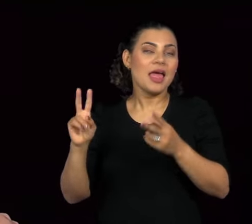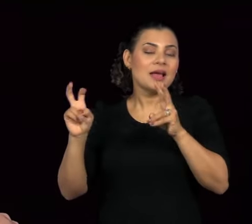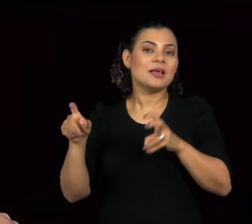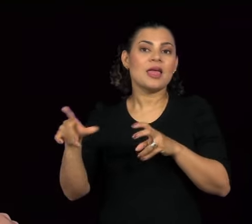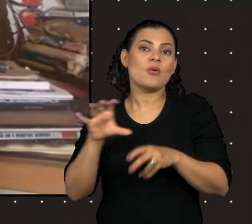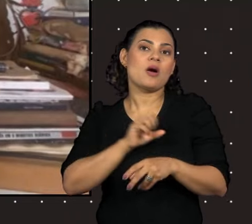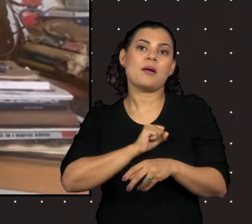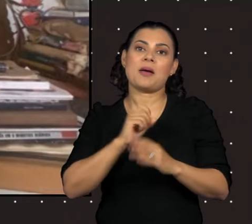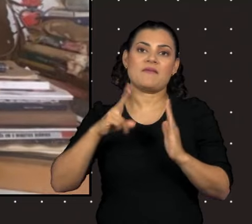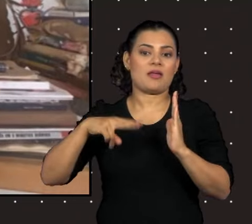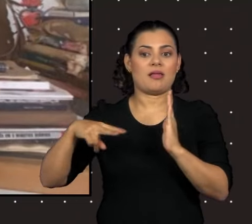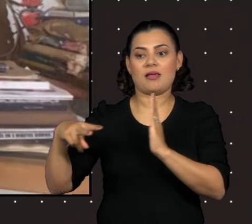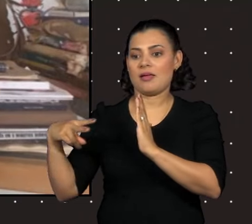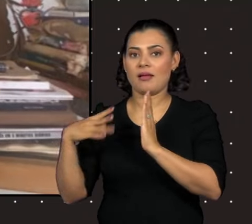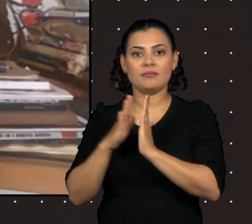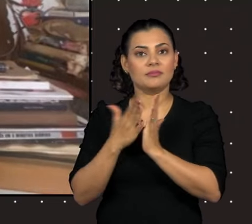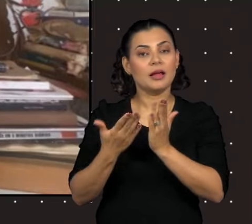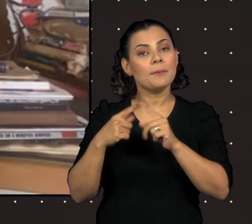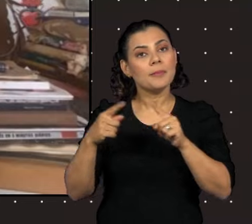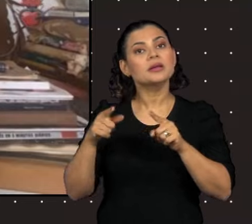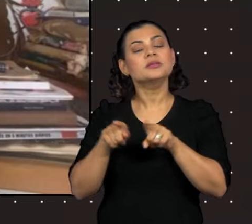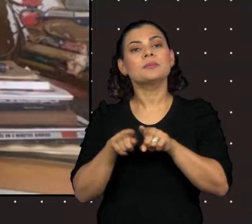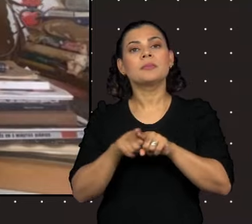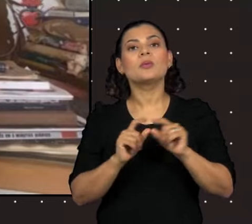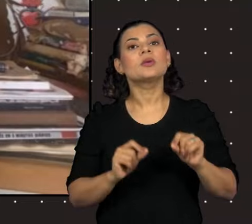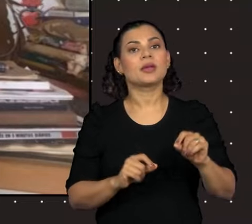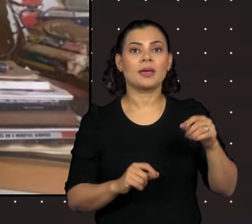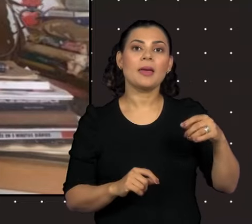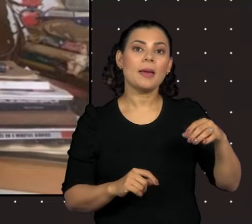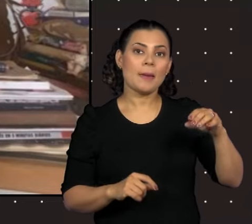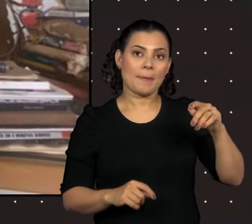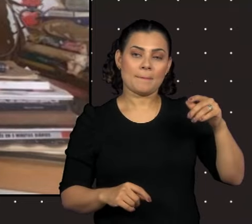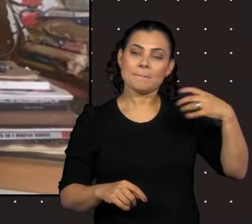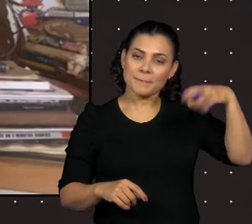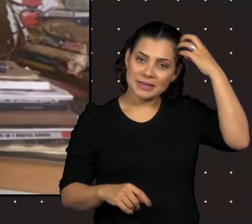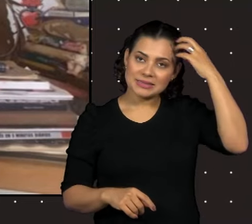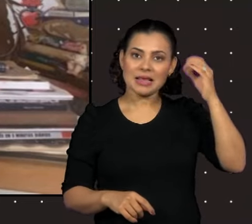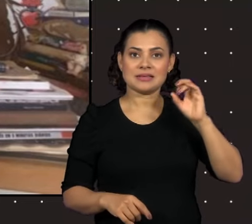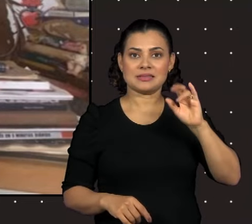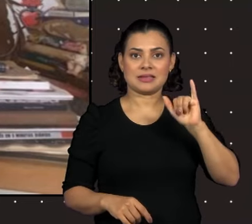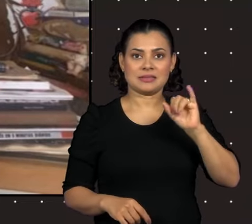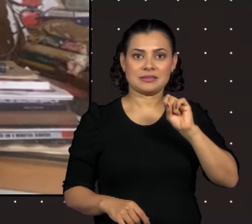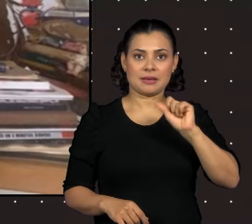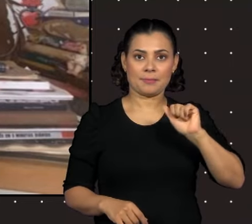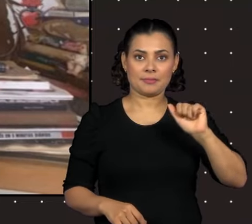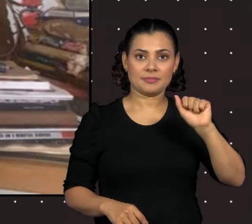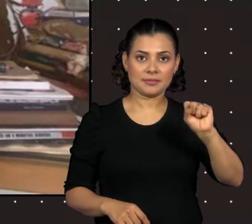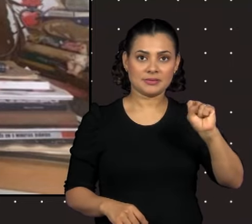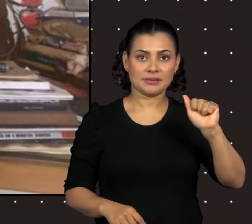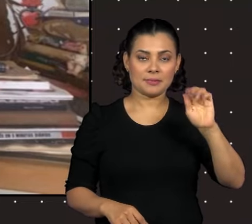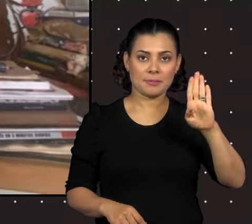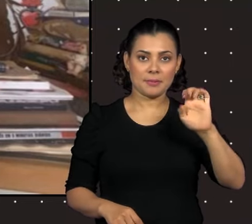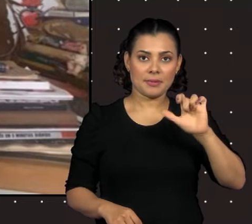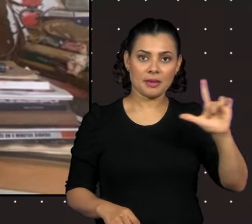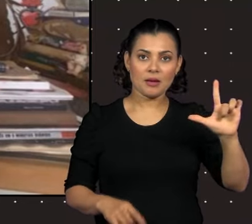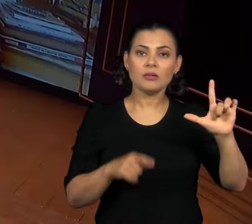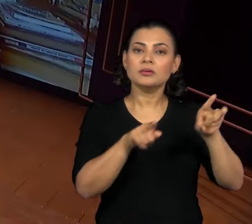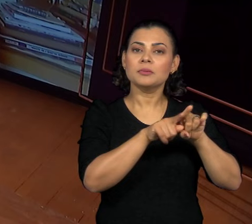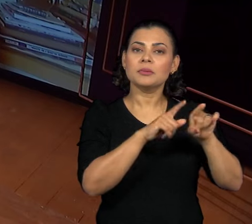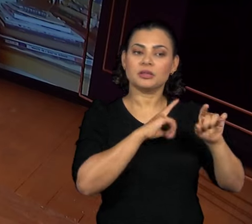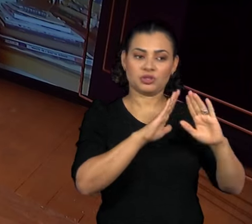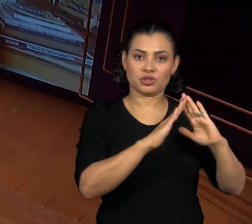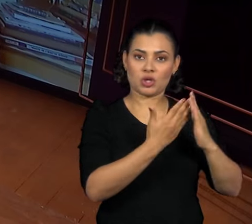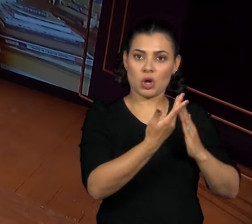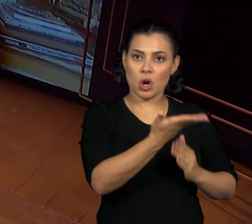a língua portuguesa. E na Princesa Isabel tinha o Fred, que então tinha, assim, não me lembro mais